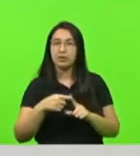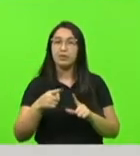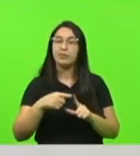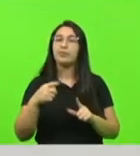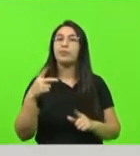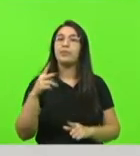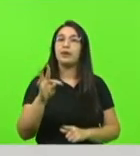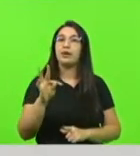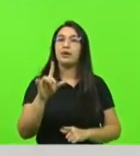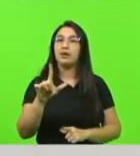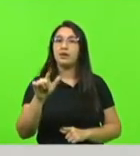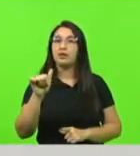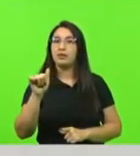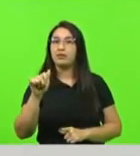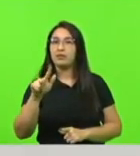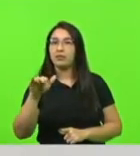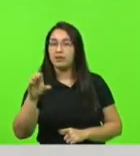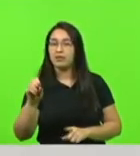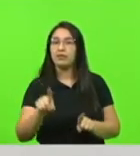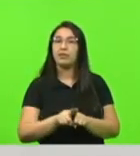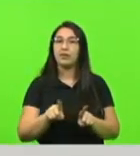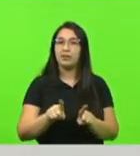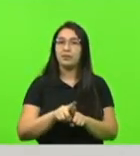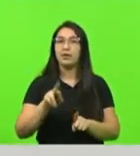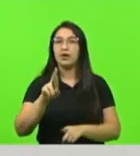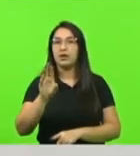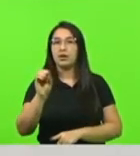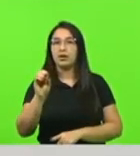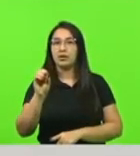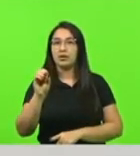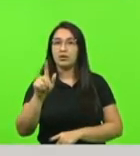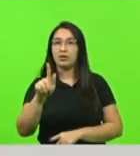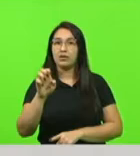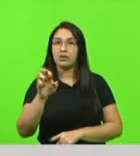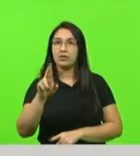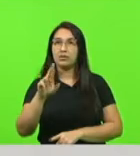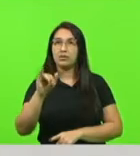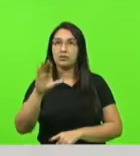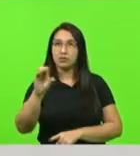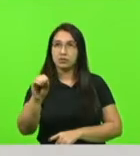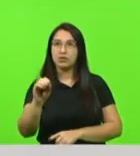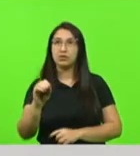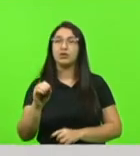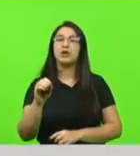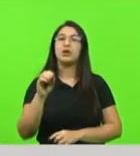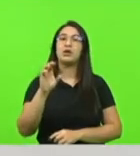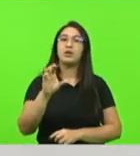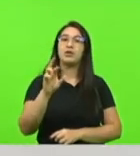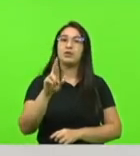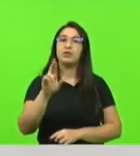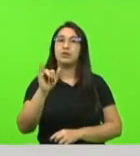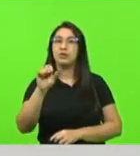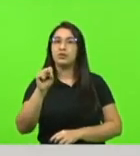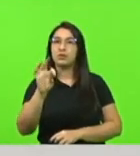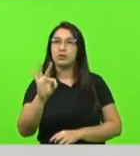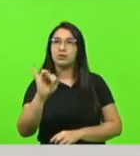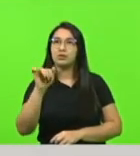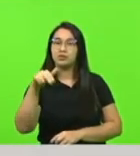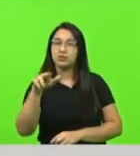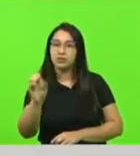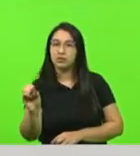Agradeço a presença dos meus amigos Rogério da Silva Belter e Cristiano Augusto da Cruz.